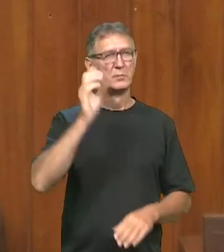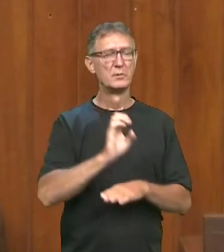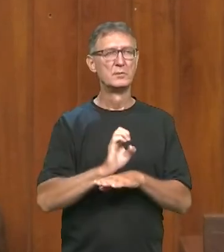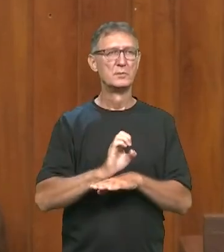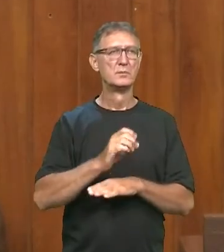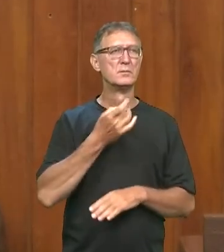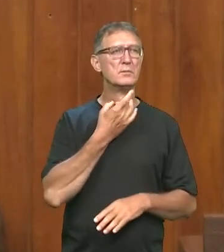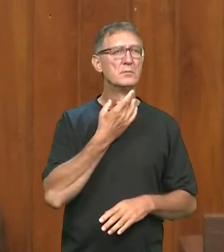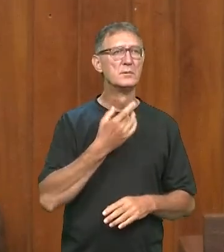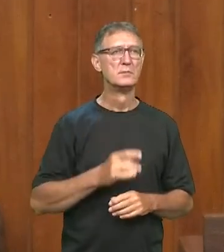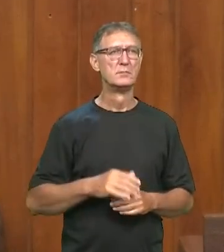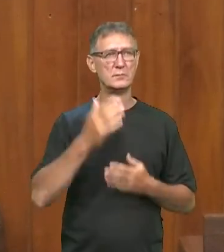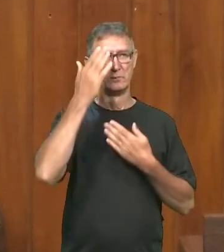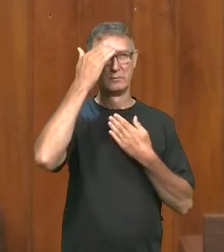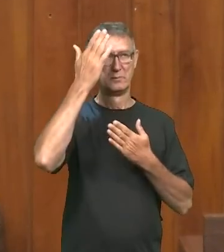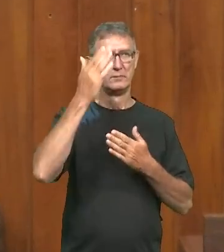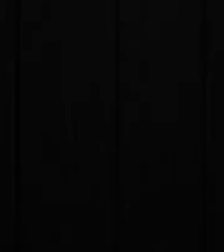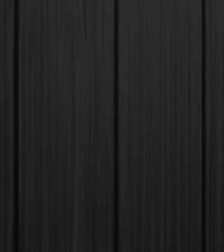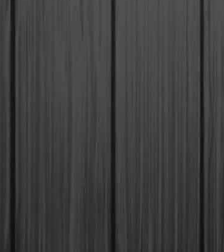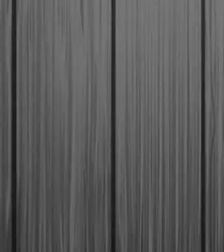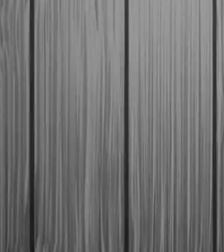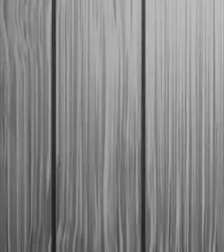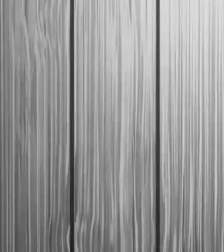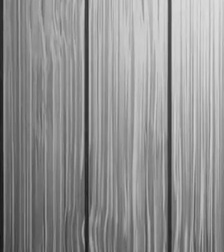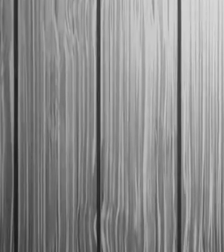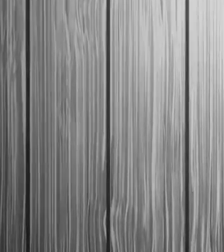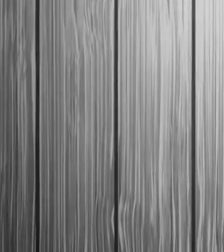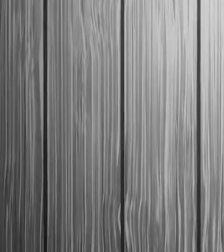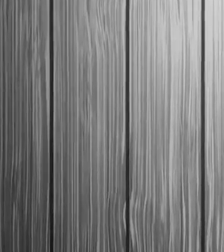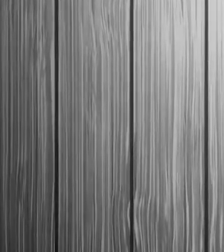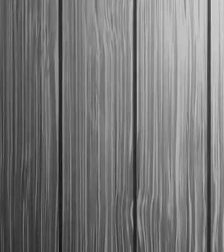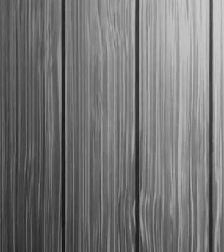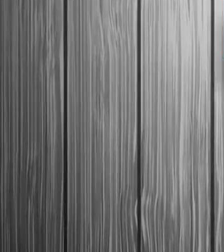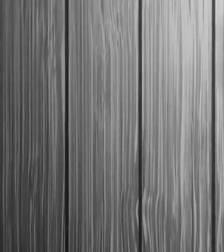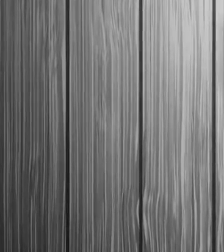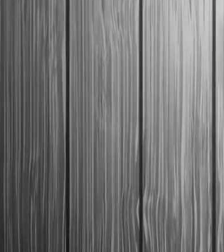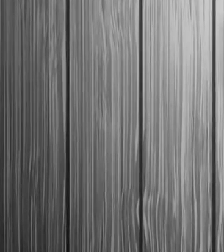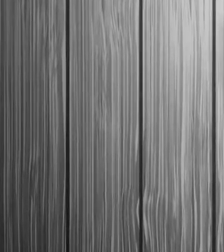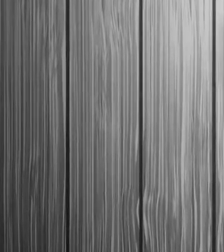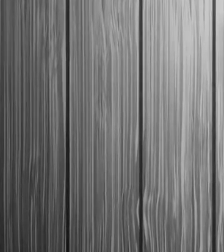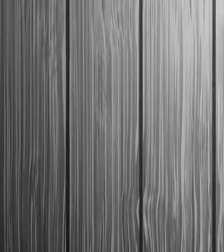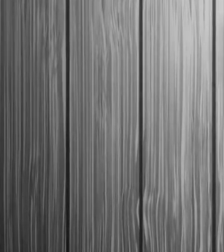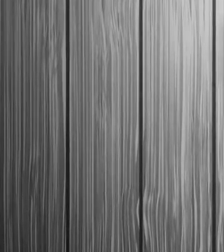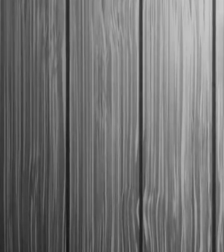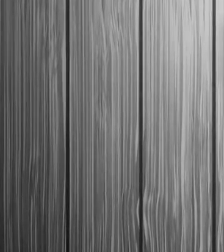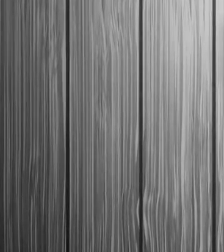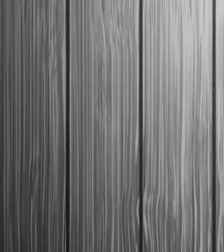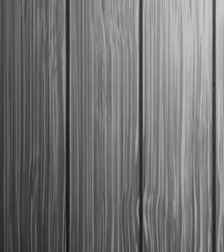Polícia Civil da minha cidade. Muito obrigado, presidente.